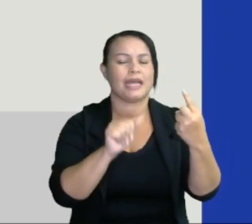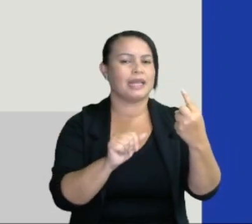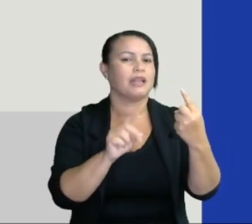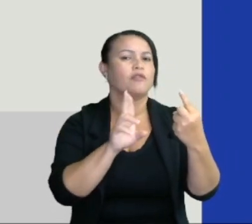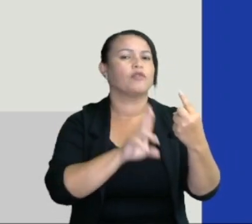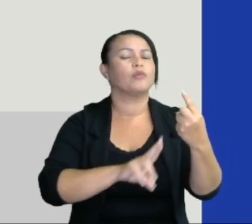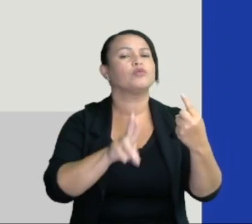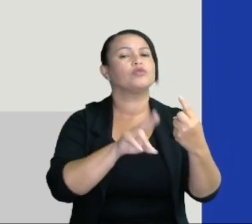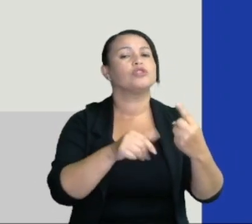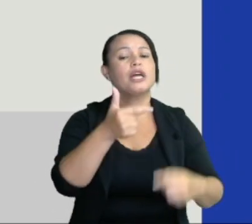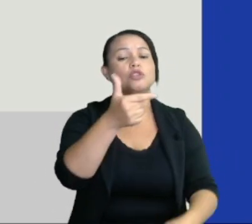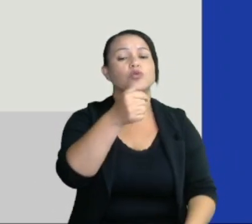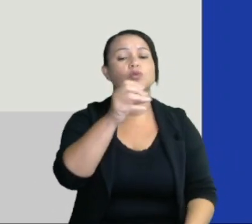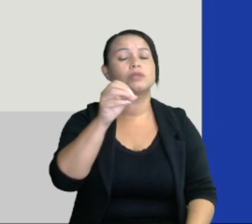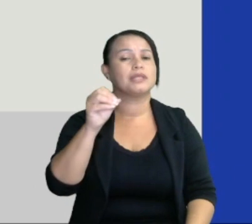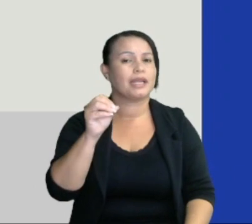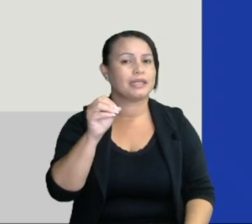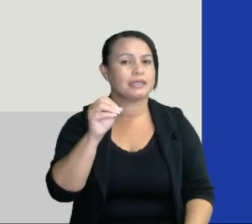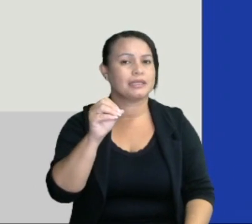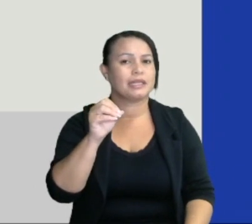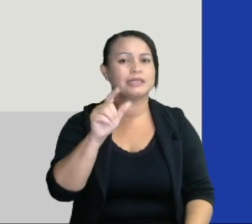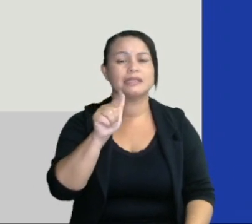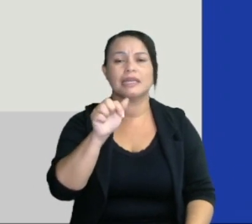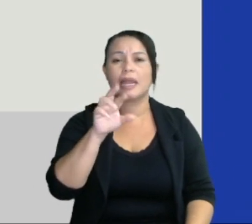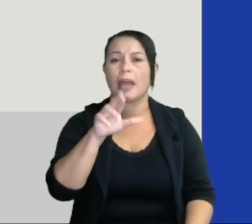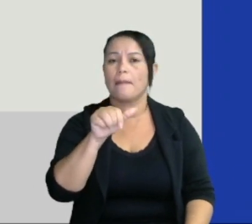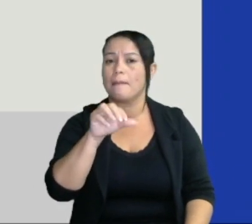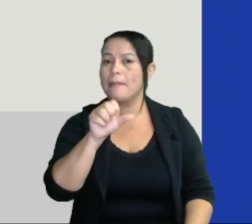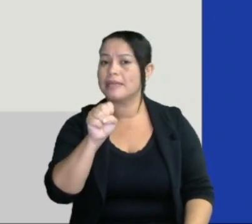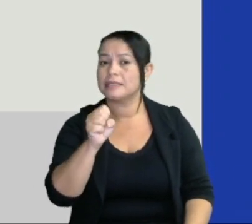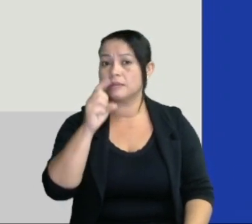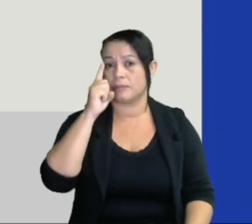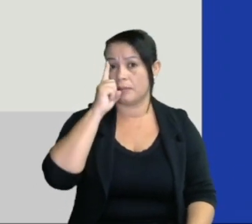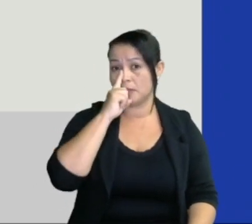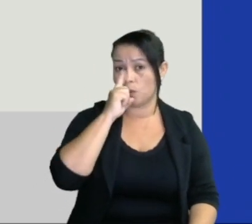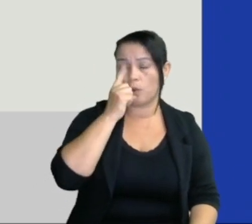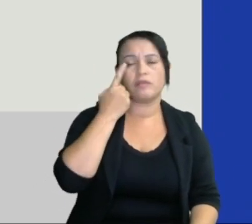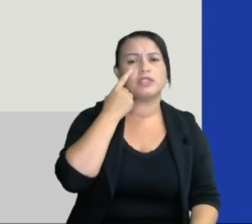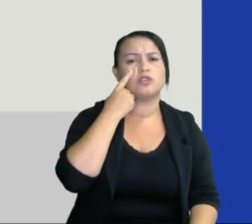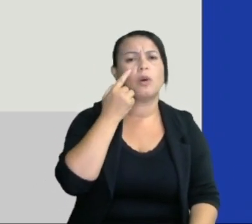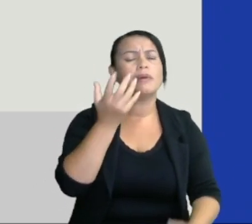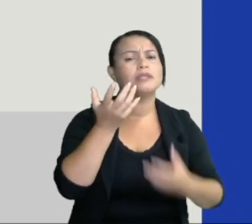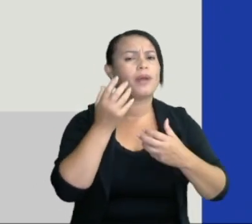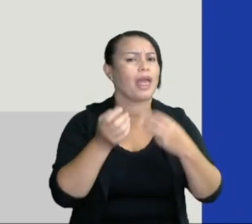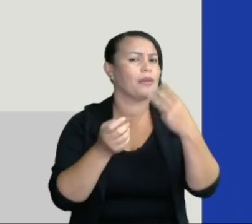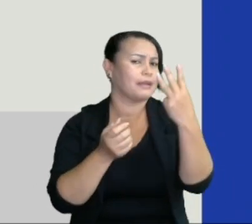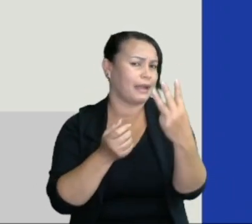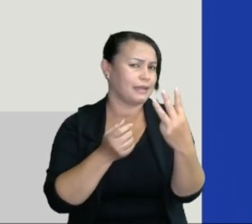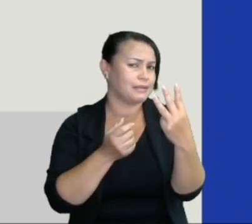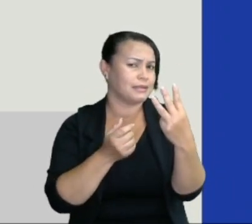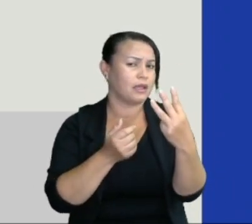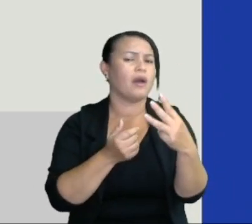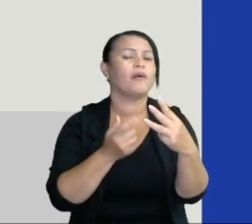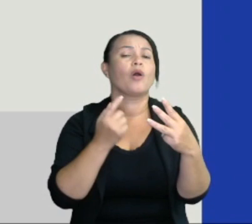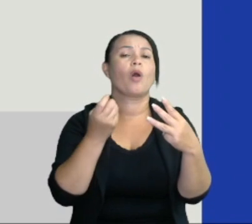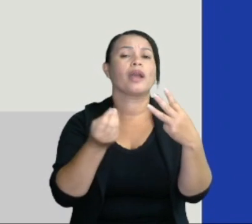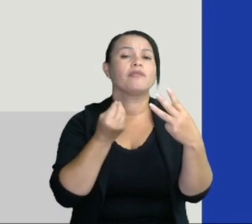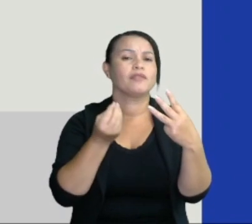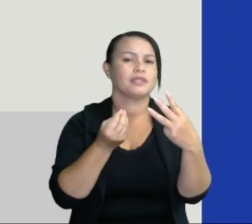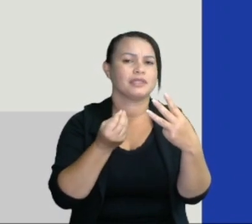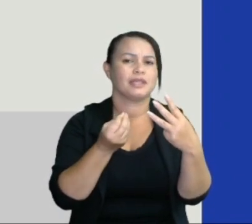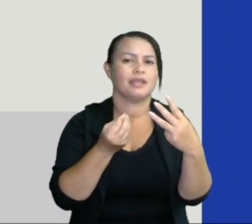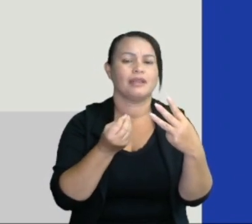utilizar 200 gramas de biscoito de maisena. Mas a gente quer fazer 3 receitas. Então, a gente